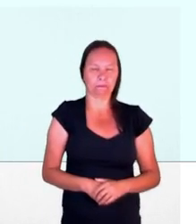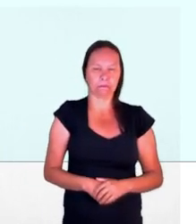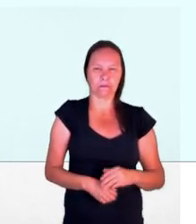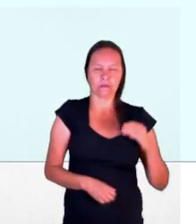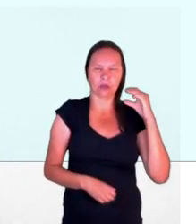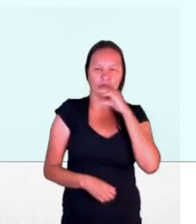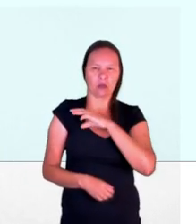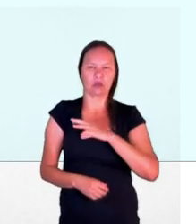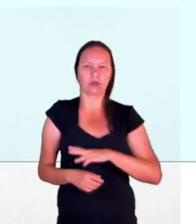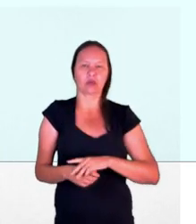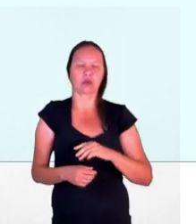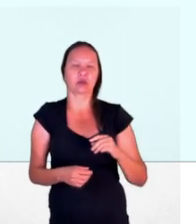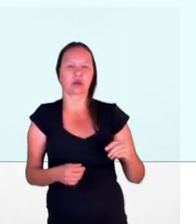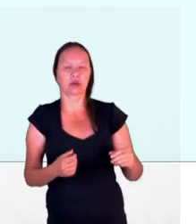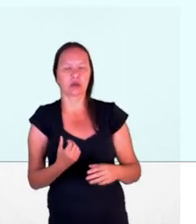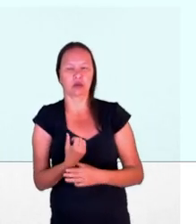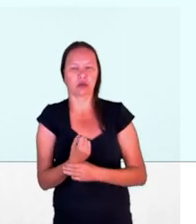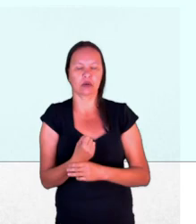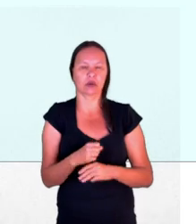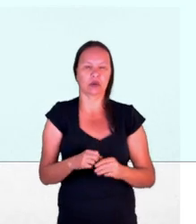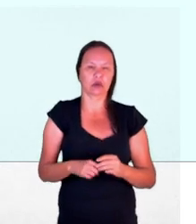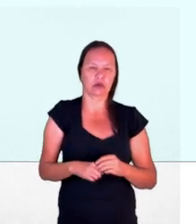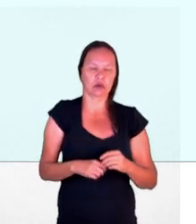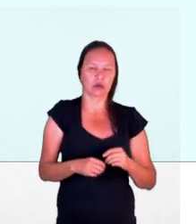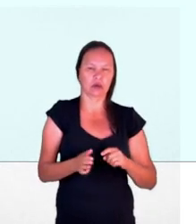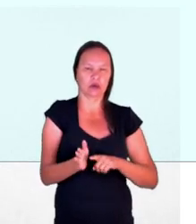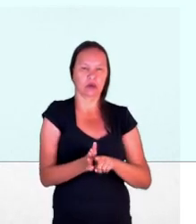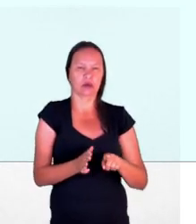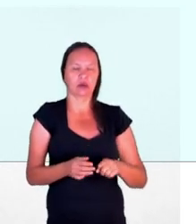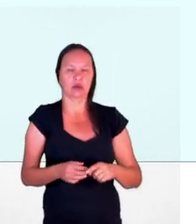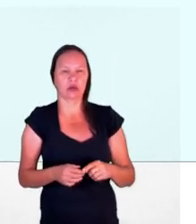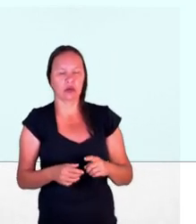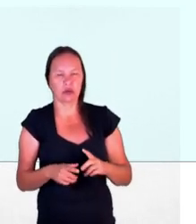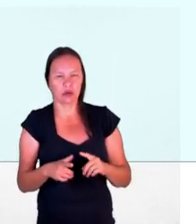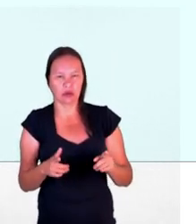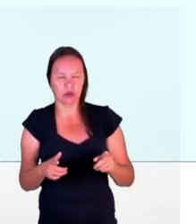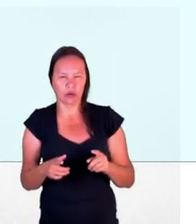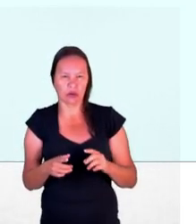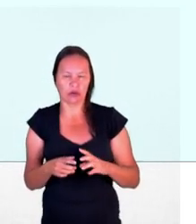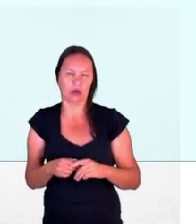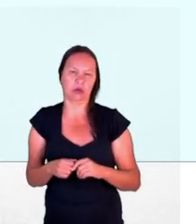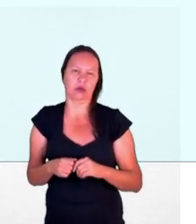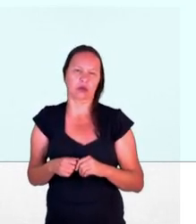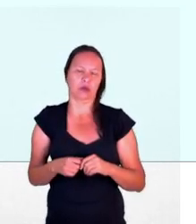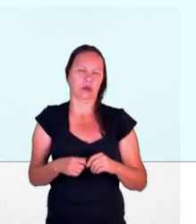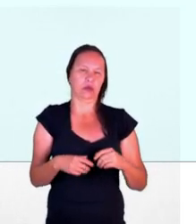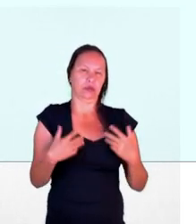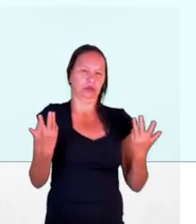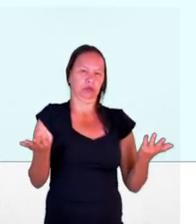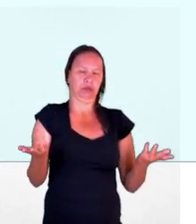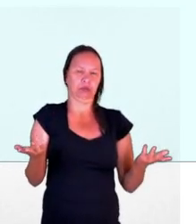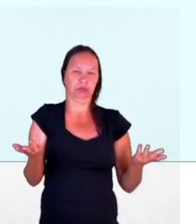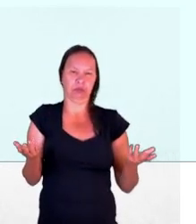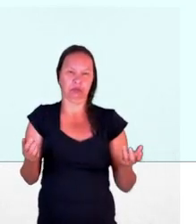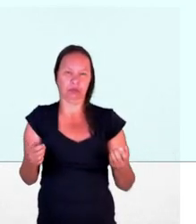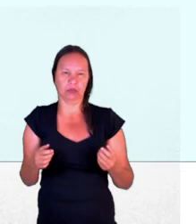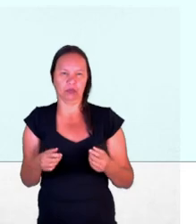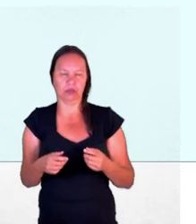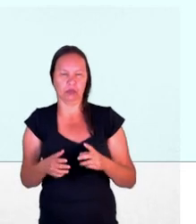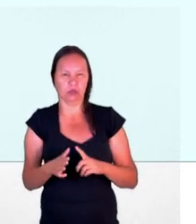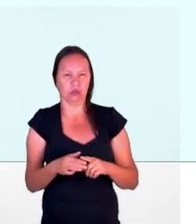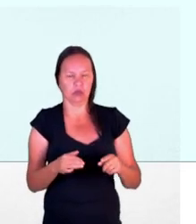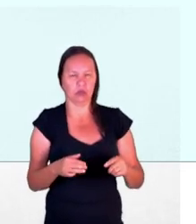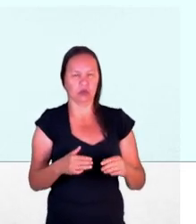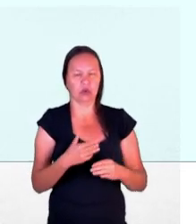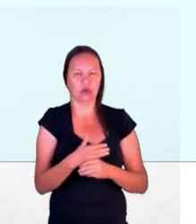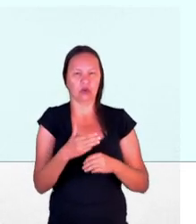passar aqui pro GT só para eu vou direto aqui no meu então pela diversidade amplitude e